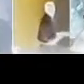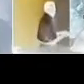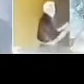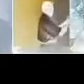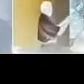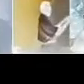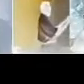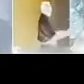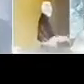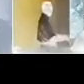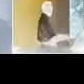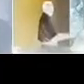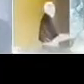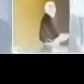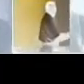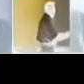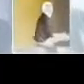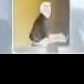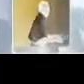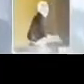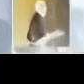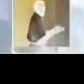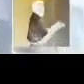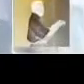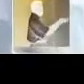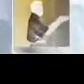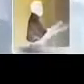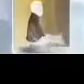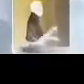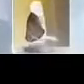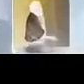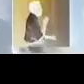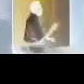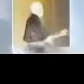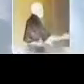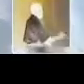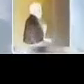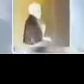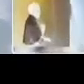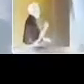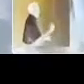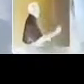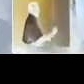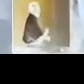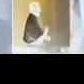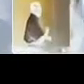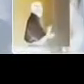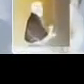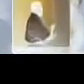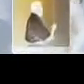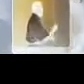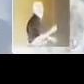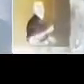Latinha, computador, fumava. Por isso que eu vivia computador no coração.